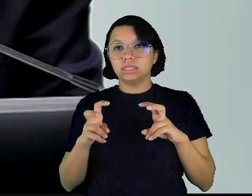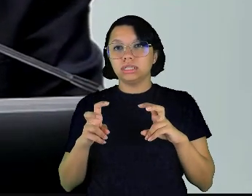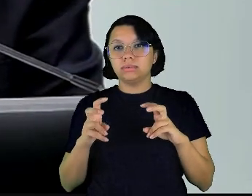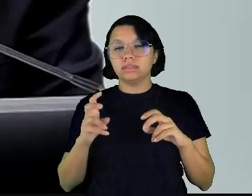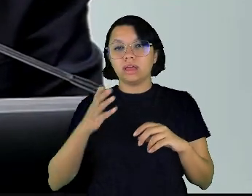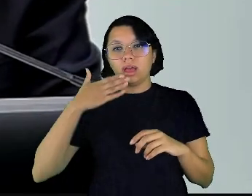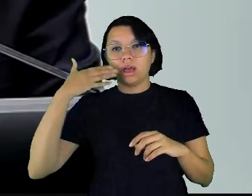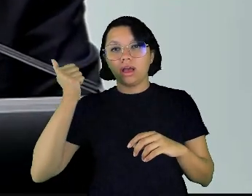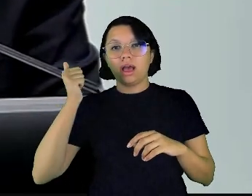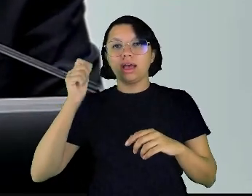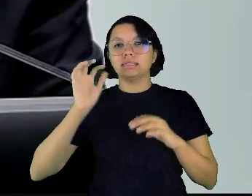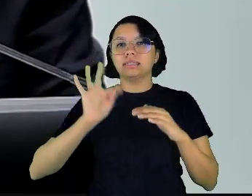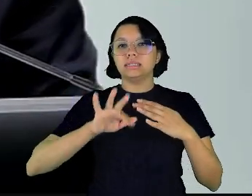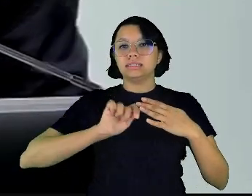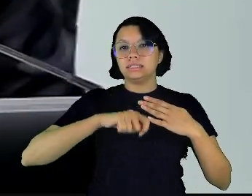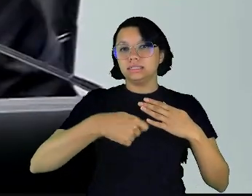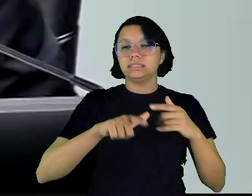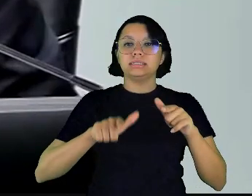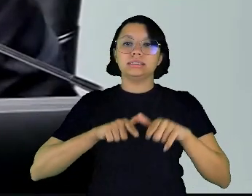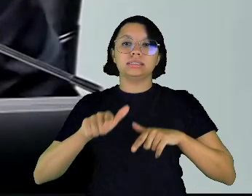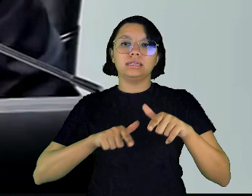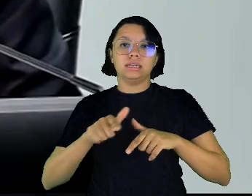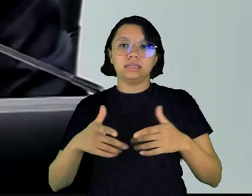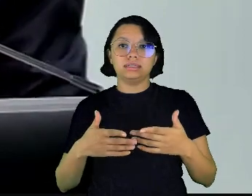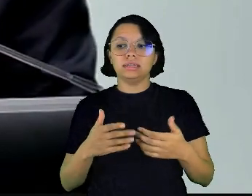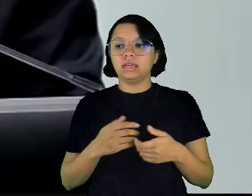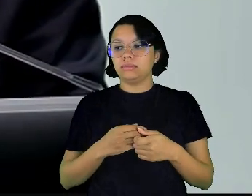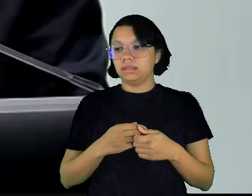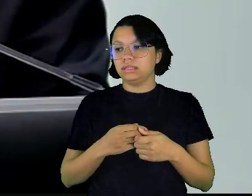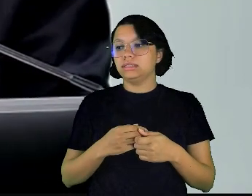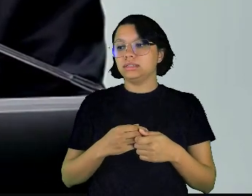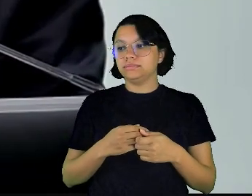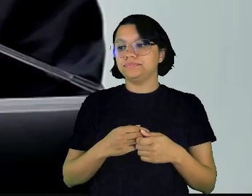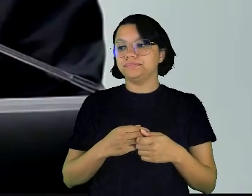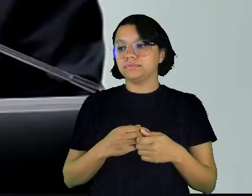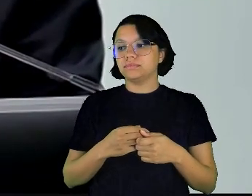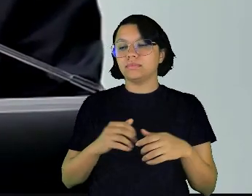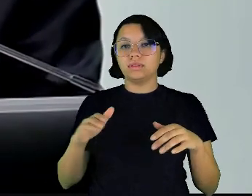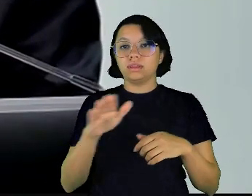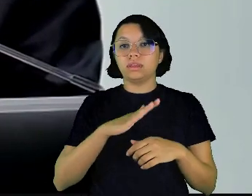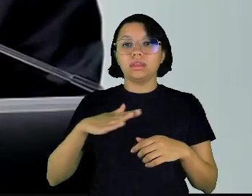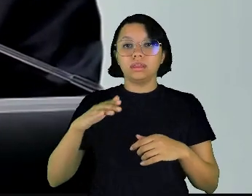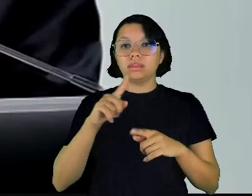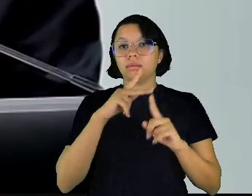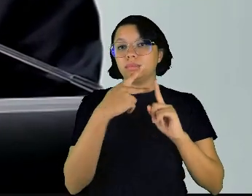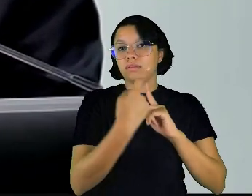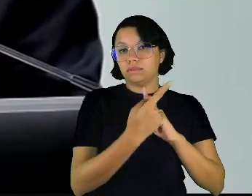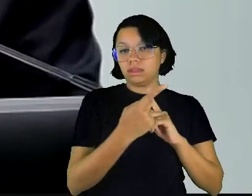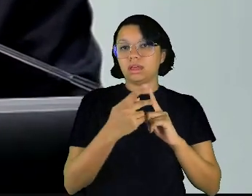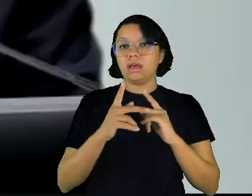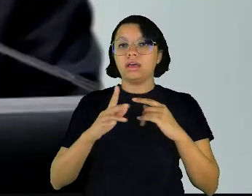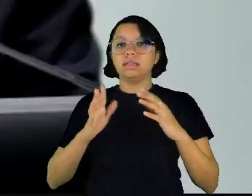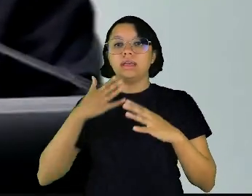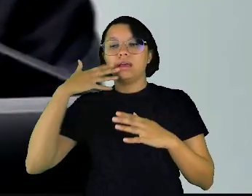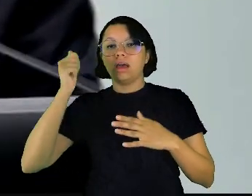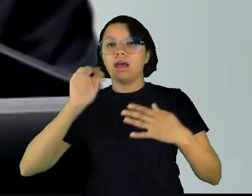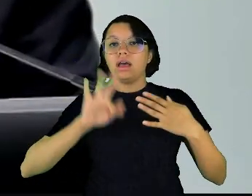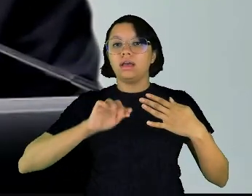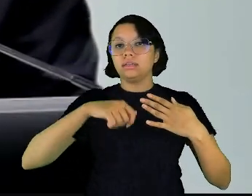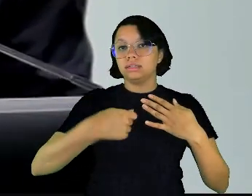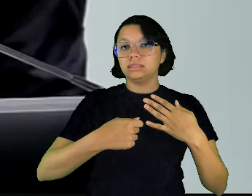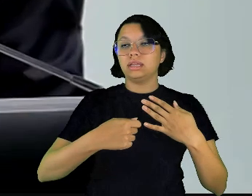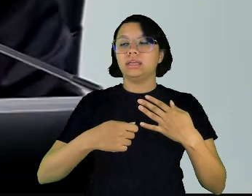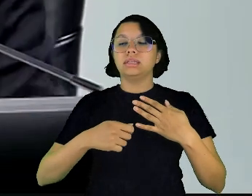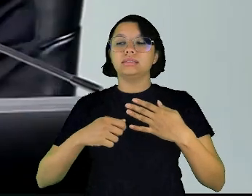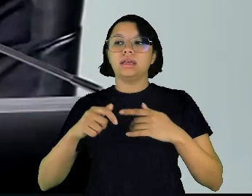sentença trabalhista nas lides previdenciárias e a eficácia das sentenças previdenciárias nas lides trabalhistas,